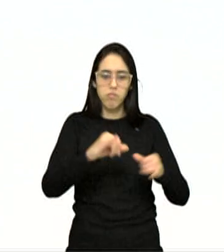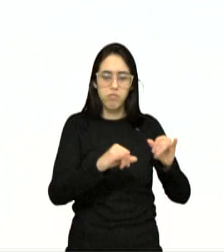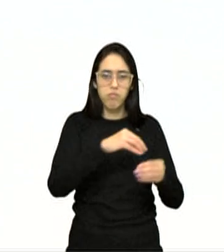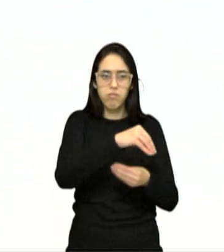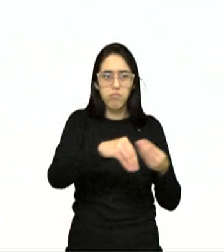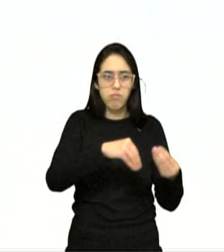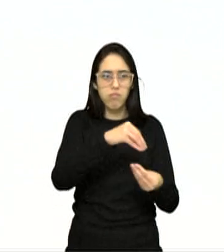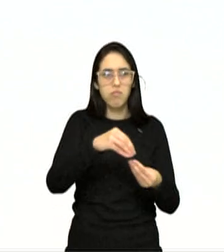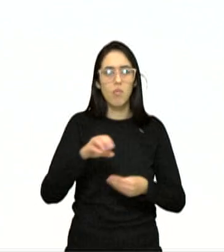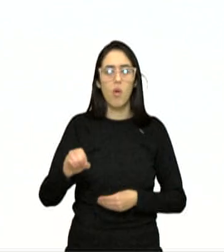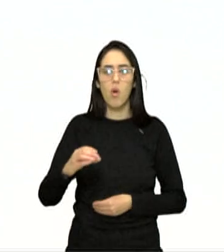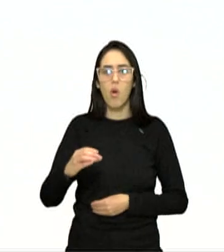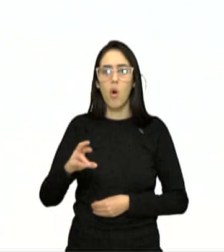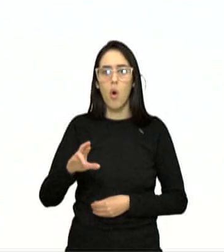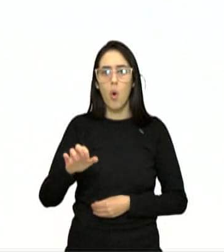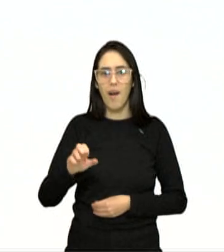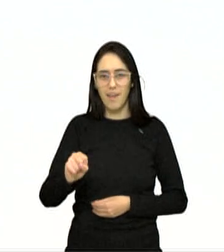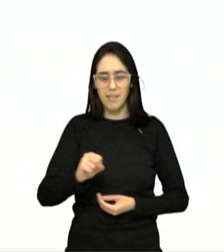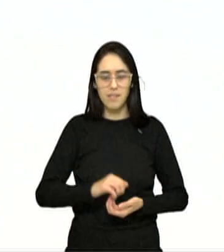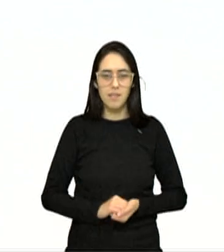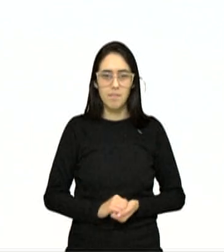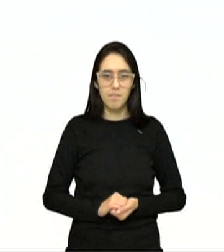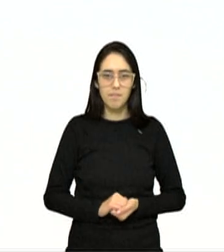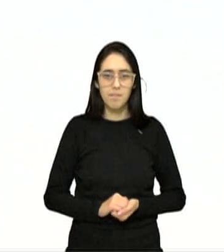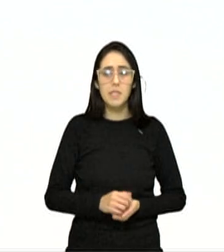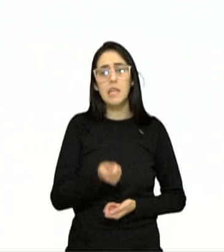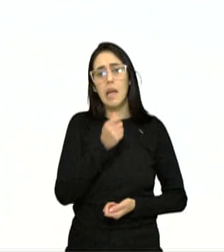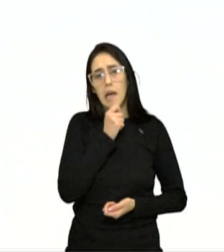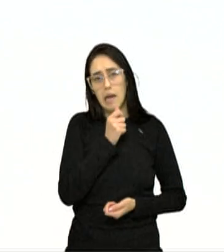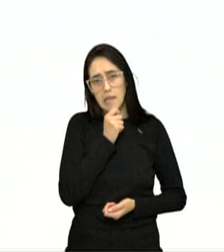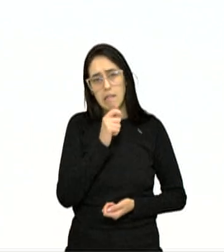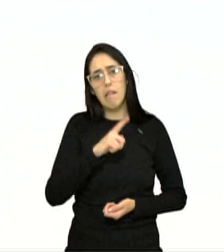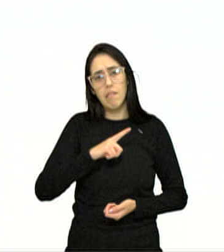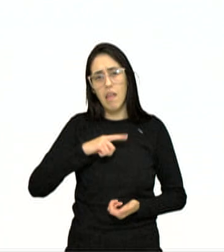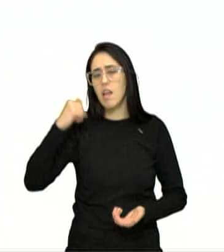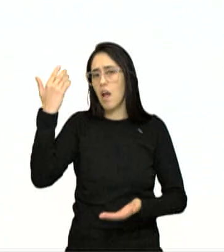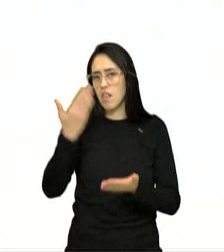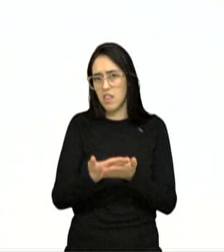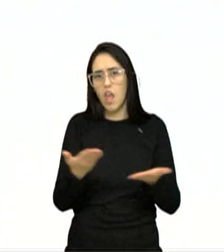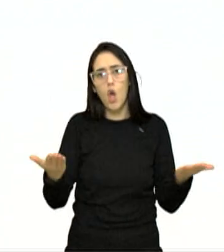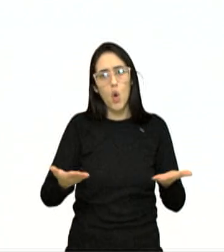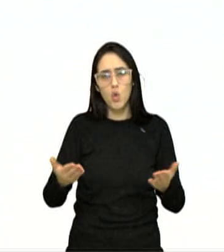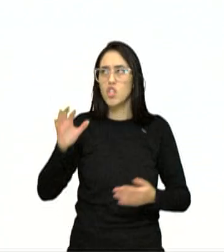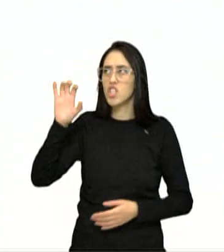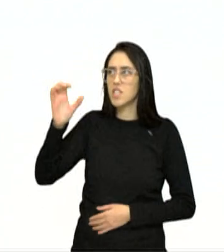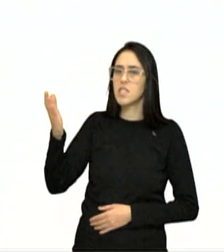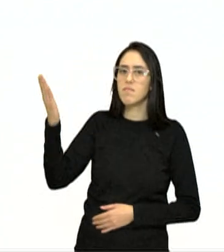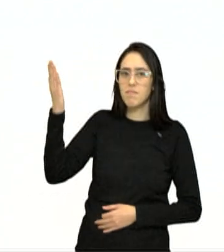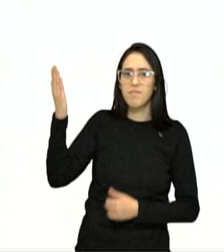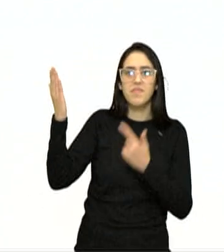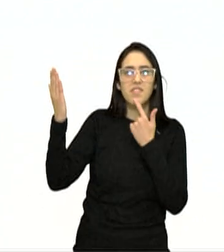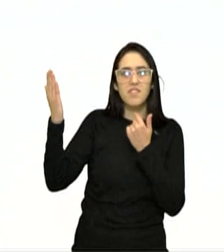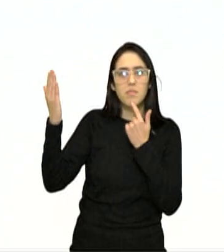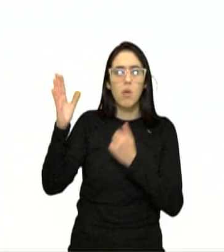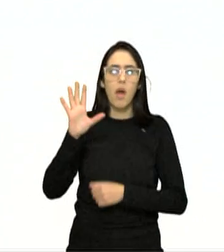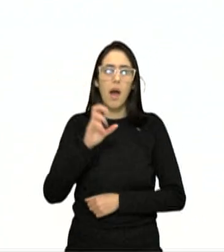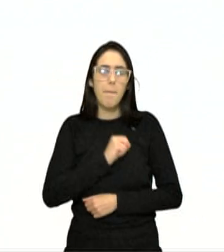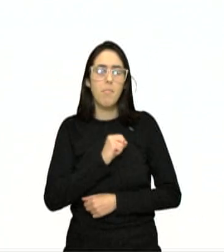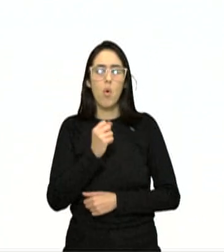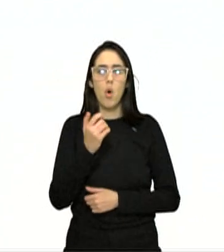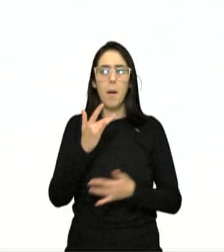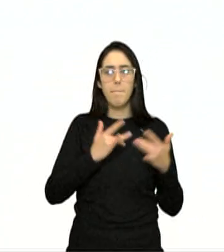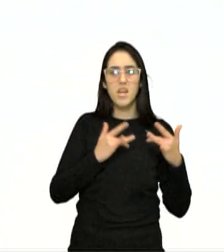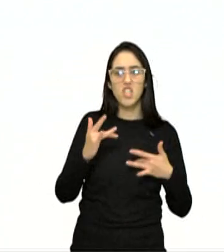Bom, ainda temos esse pensamento em relação ao vermelho hoje, né? Amor,